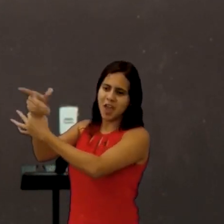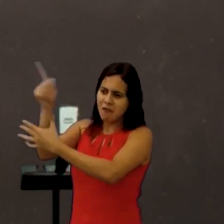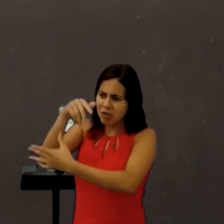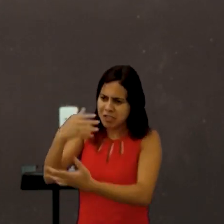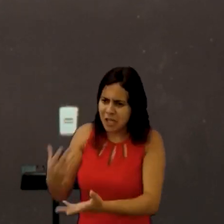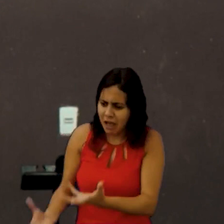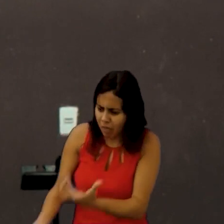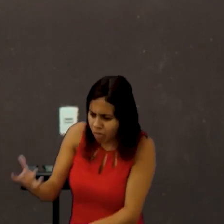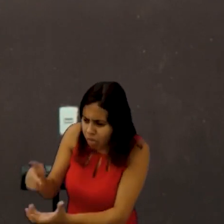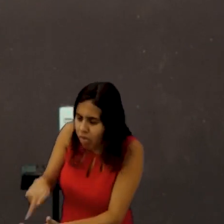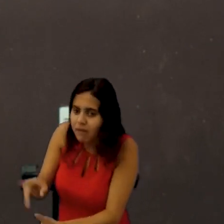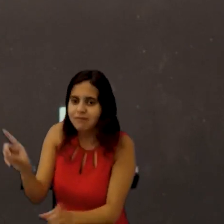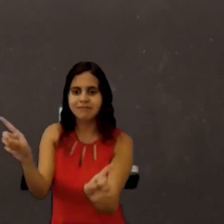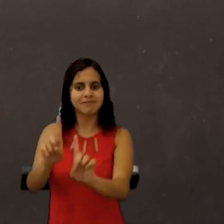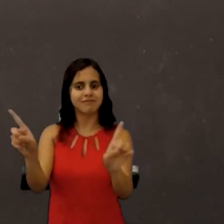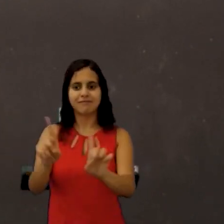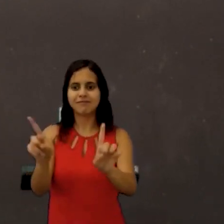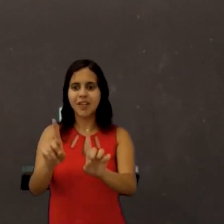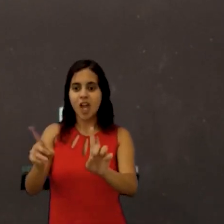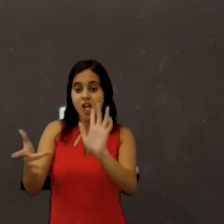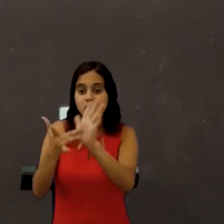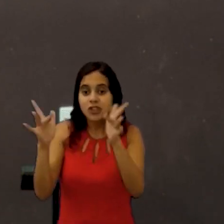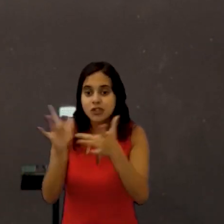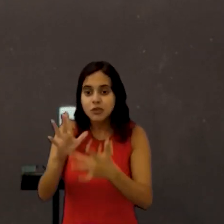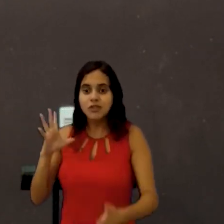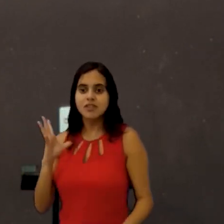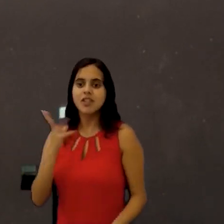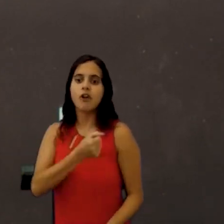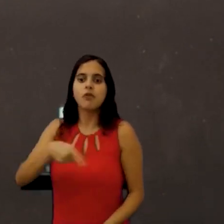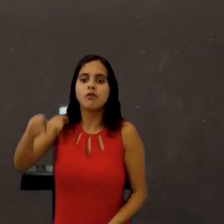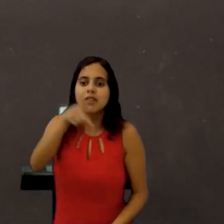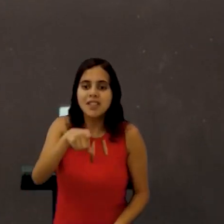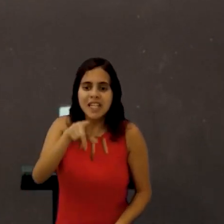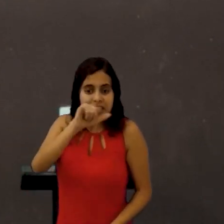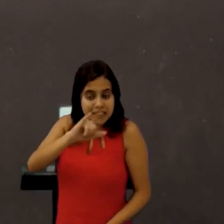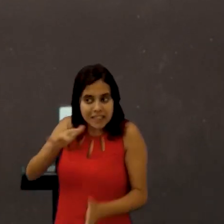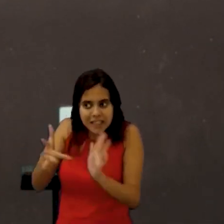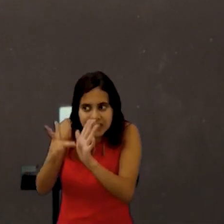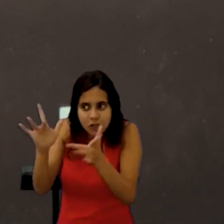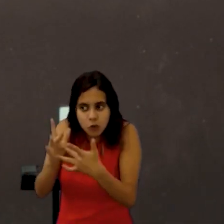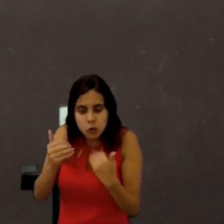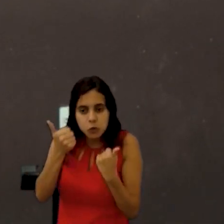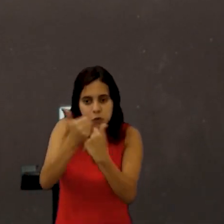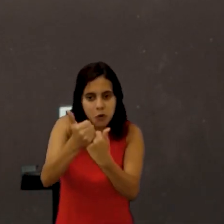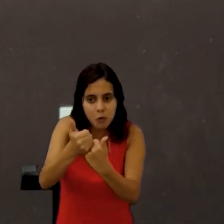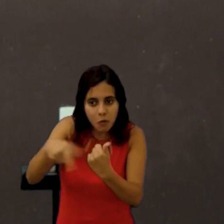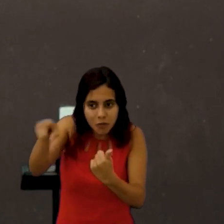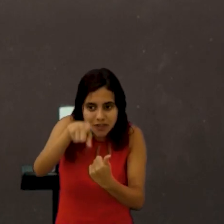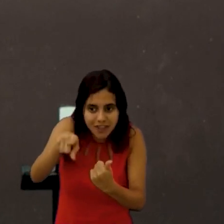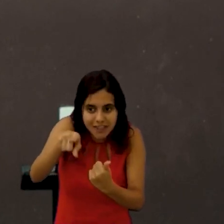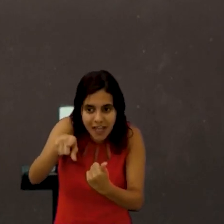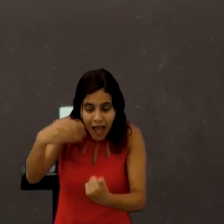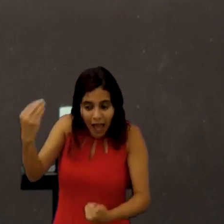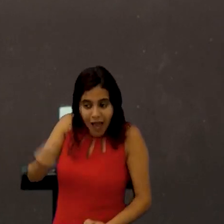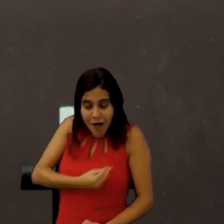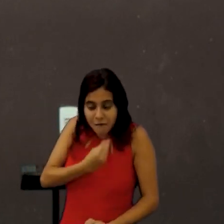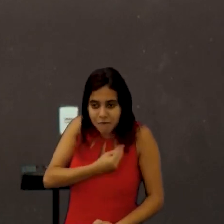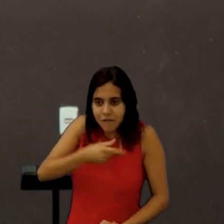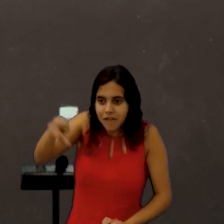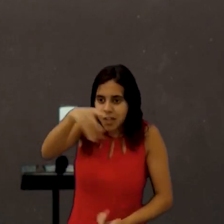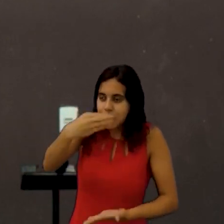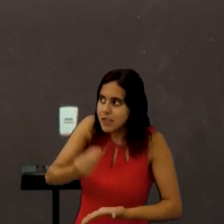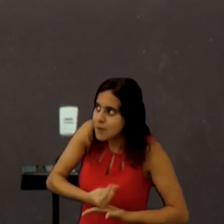pois ele pagou o preço. Então se ele pagou o preço, você pertence a ele, e a partir disso, sua vida não é vivida mais para